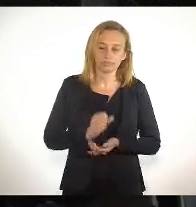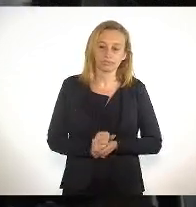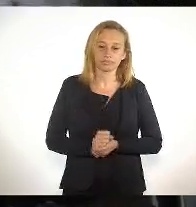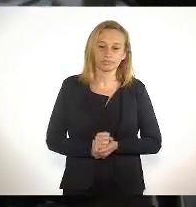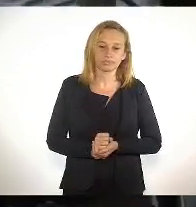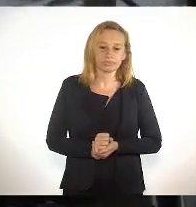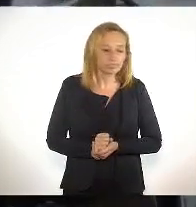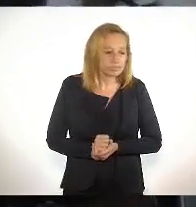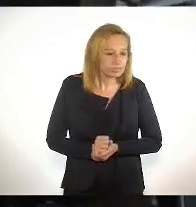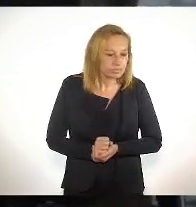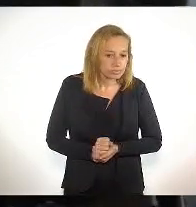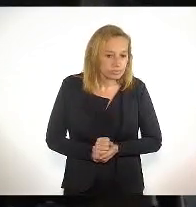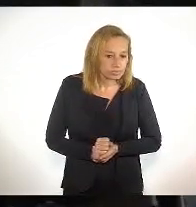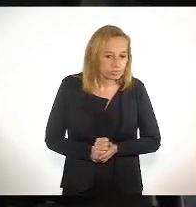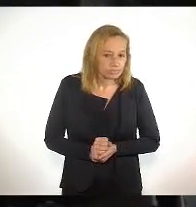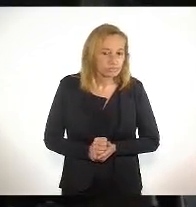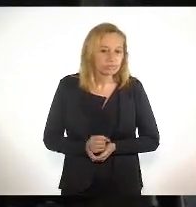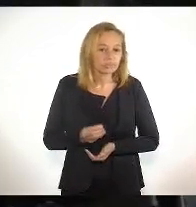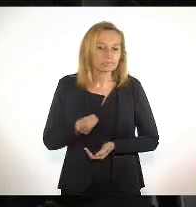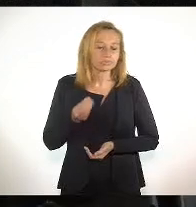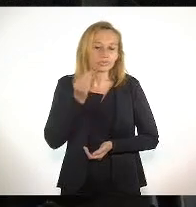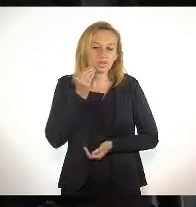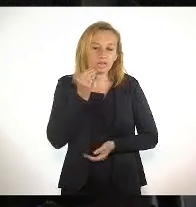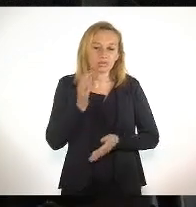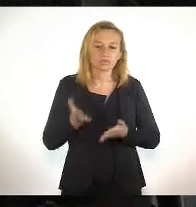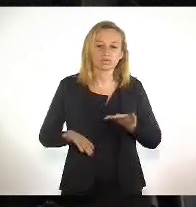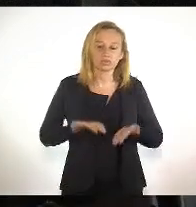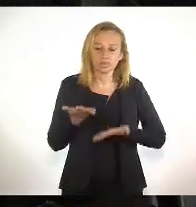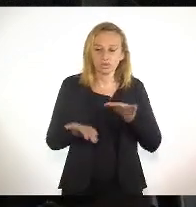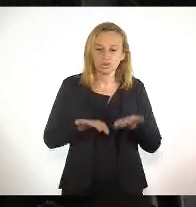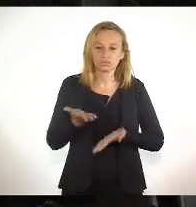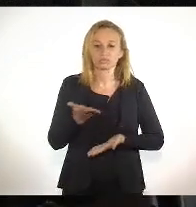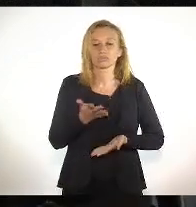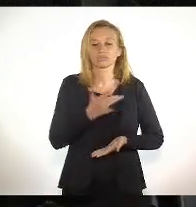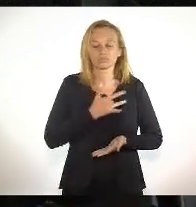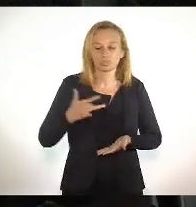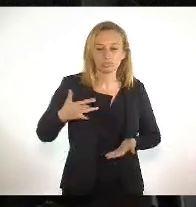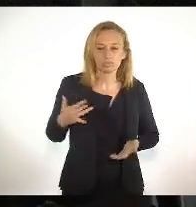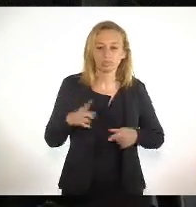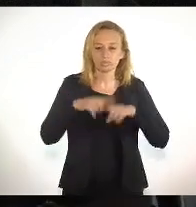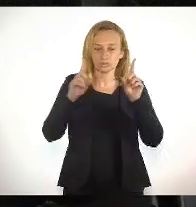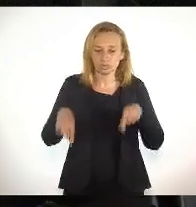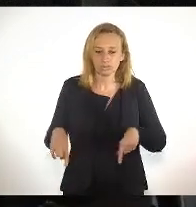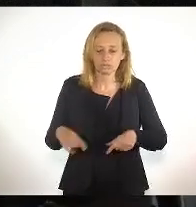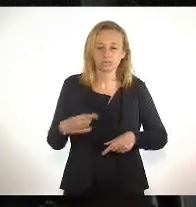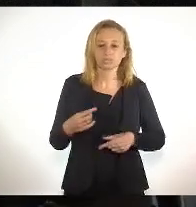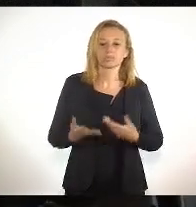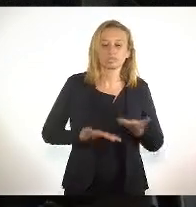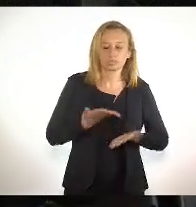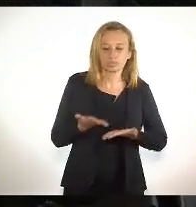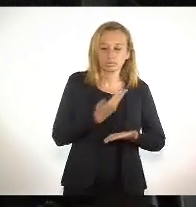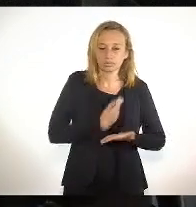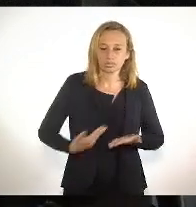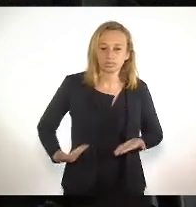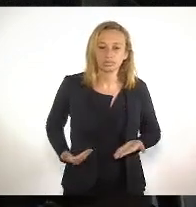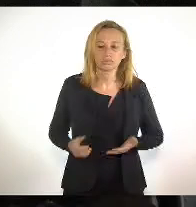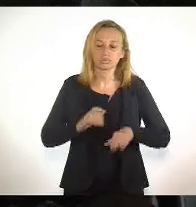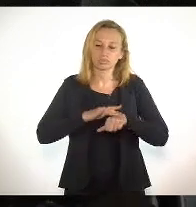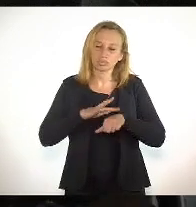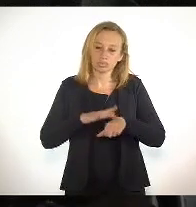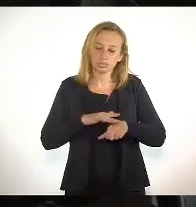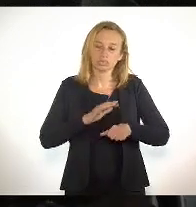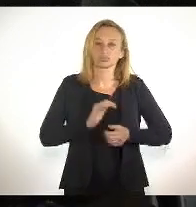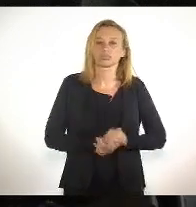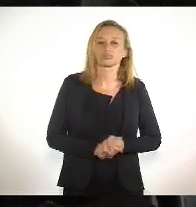estabelece critérios de cuidados à saúde de servidores empregados públicos com comorbidades ou doenças